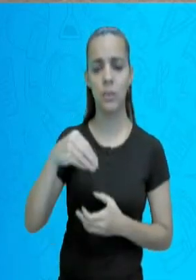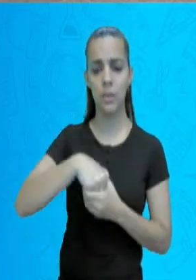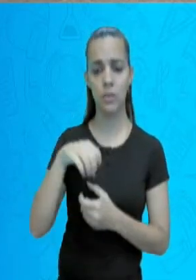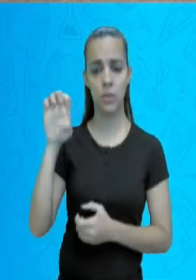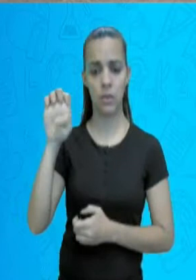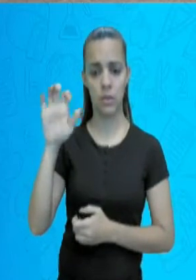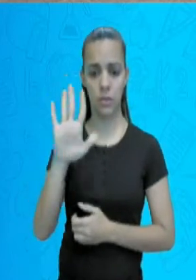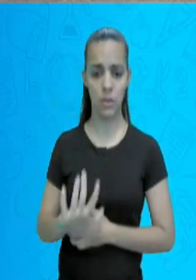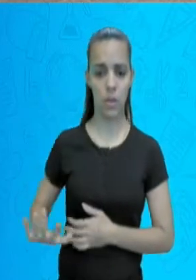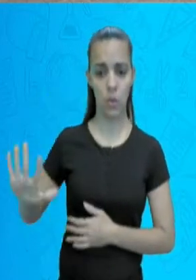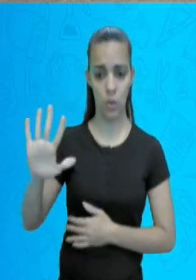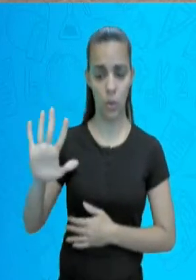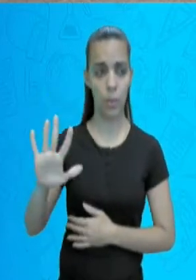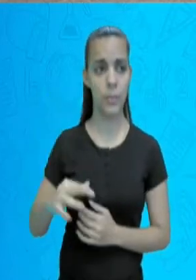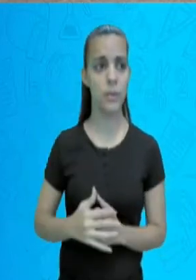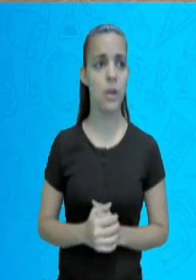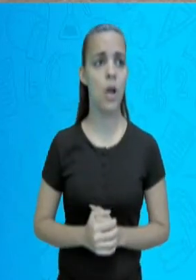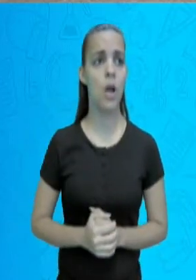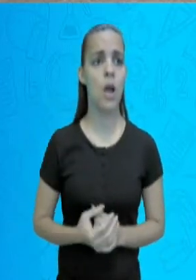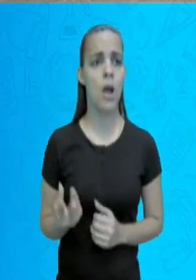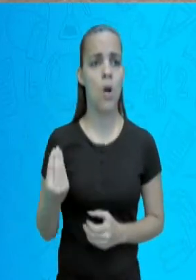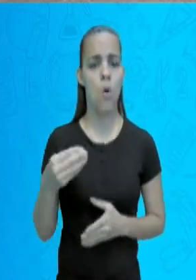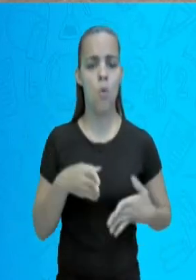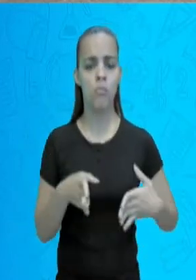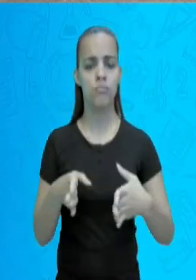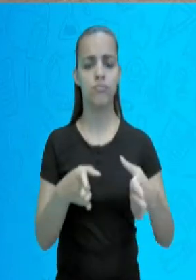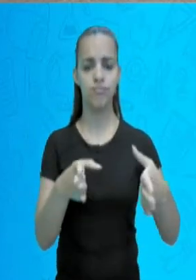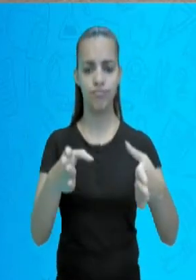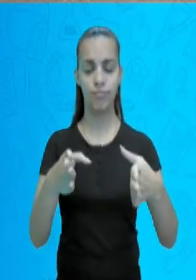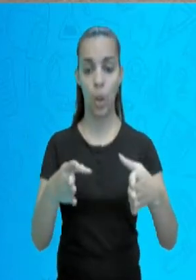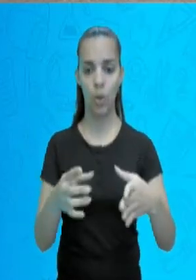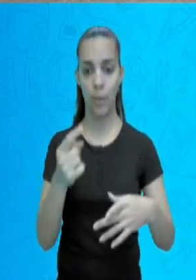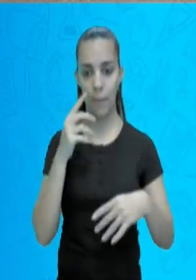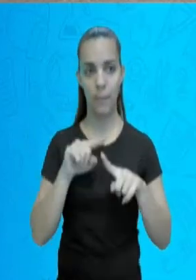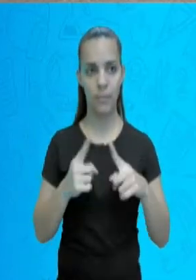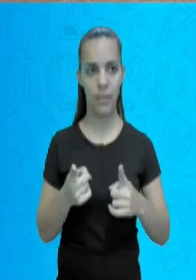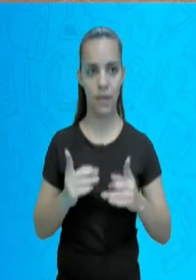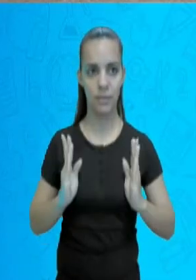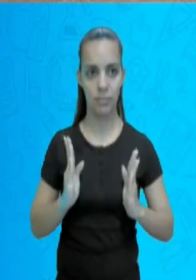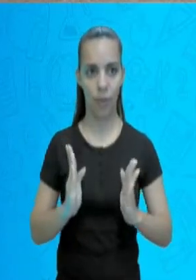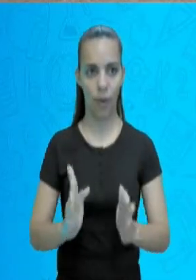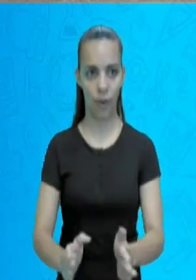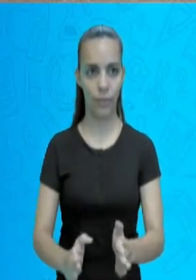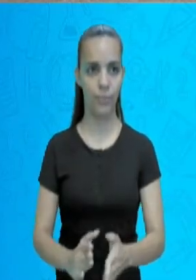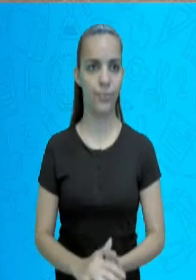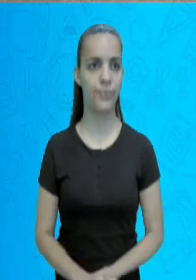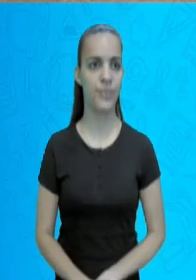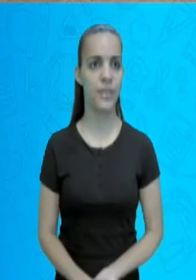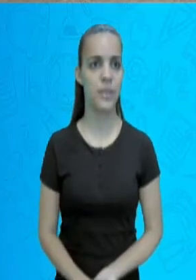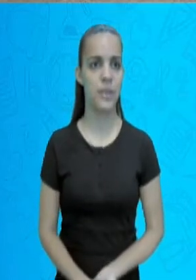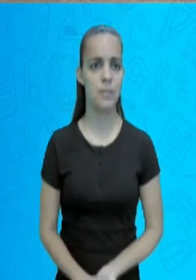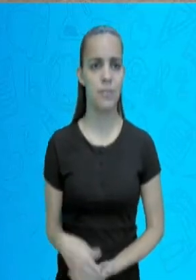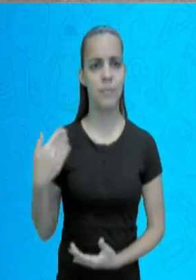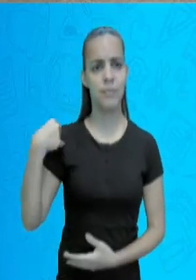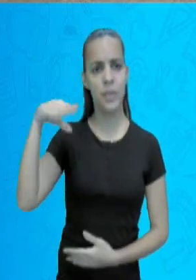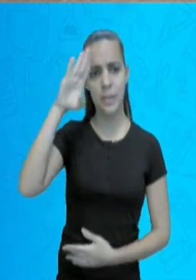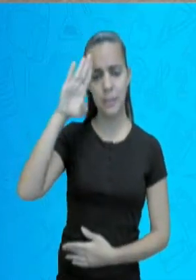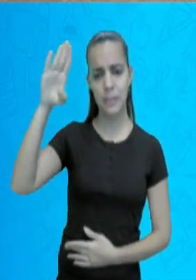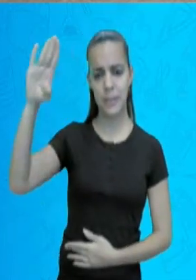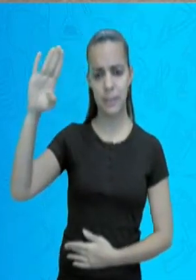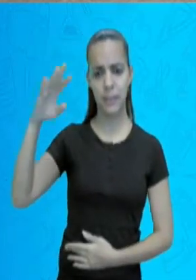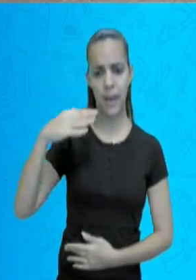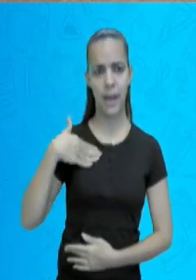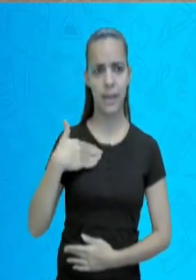é muito intenso devido a essa característica do relevo. As